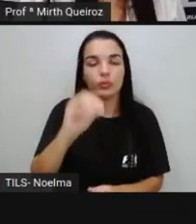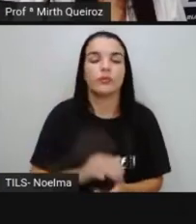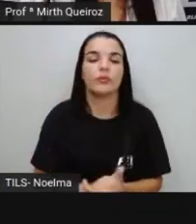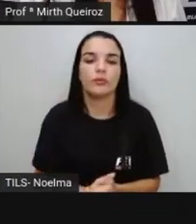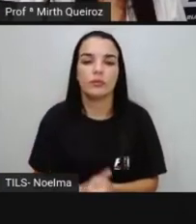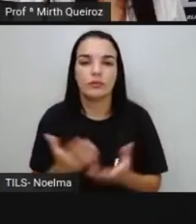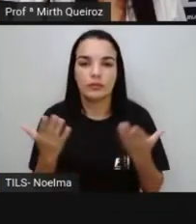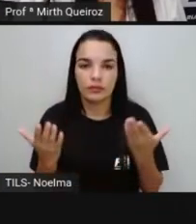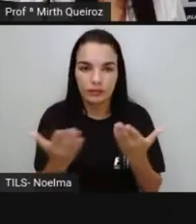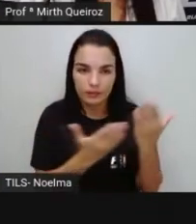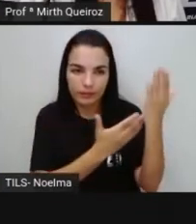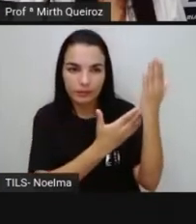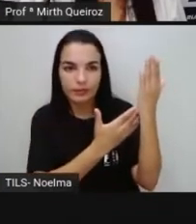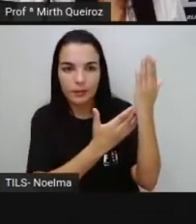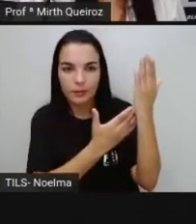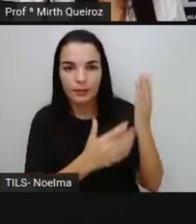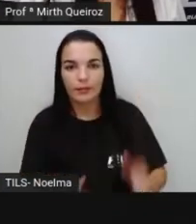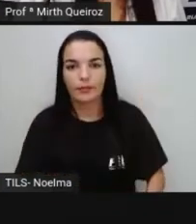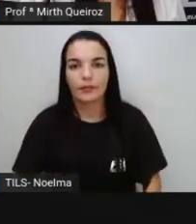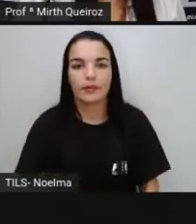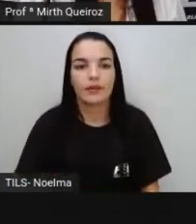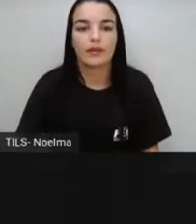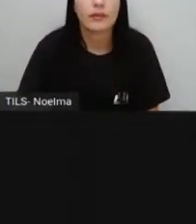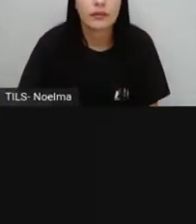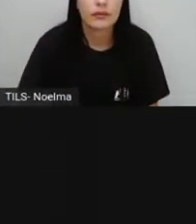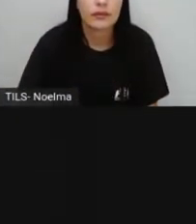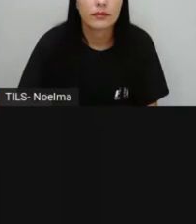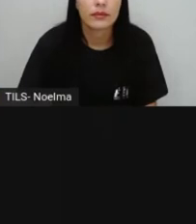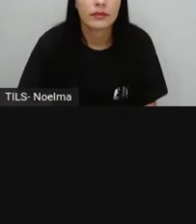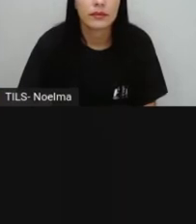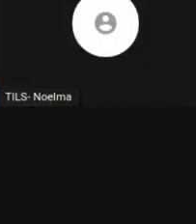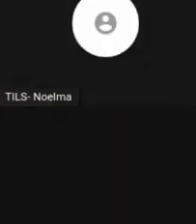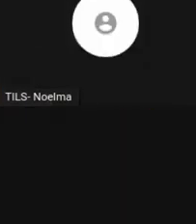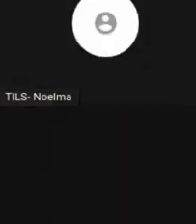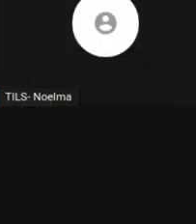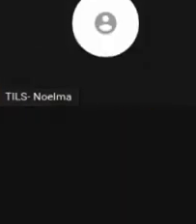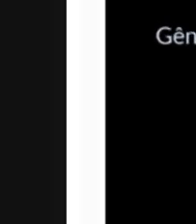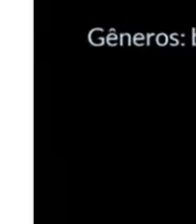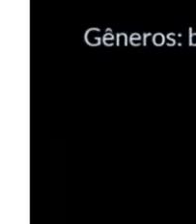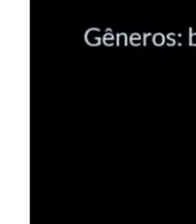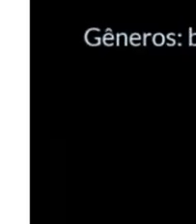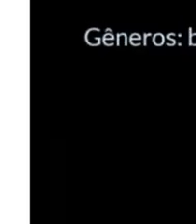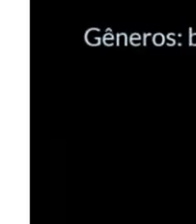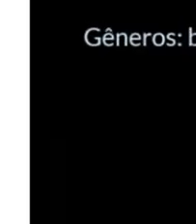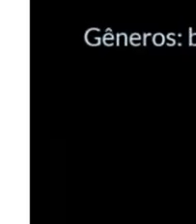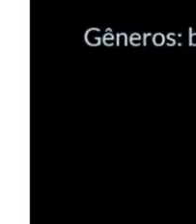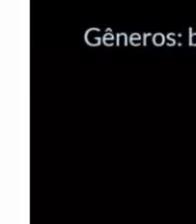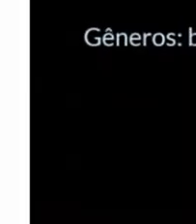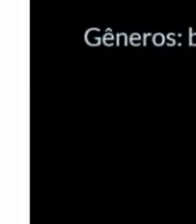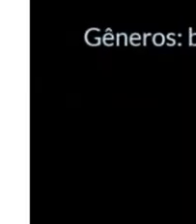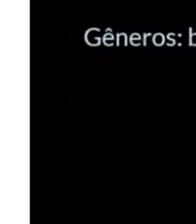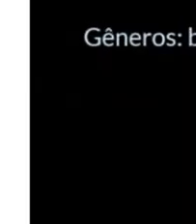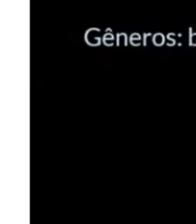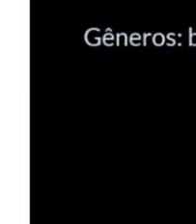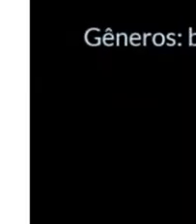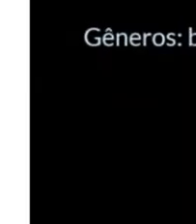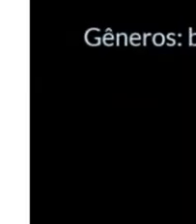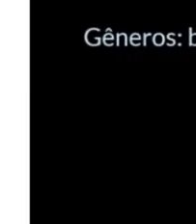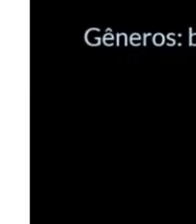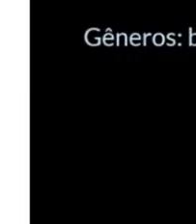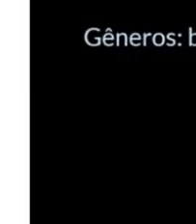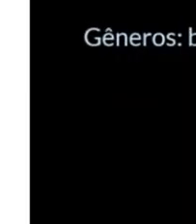Olá, tudo bem? Na aula de hoje, apresentaremos informações sobre os gêneros biografia e autobiografia.